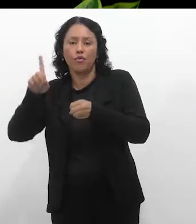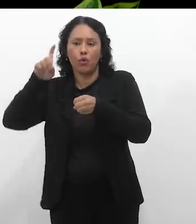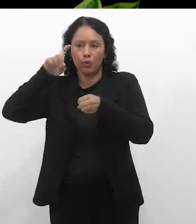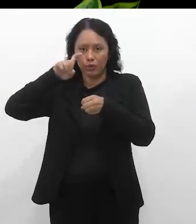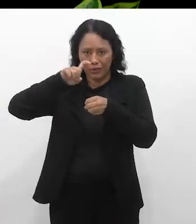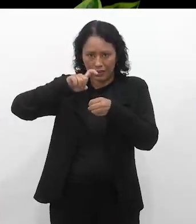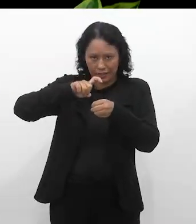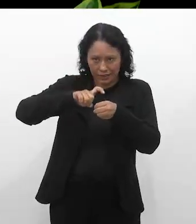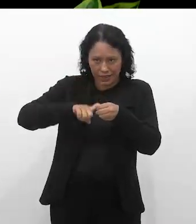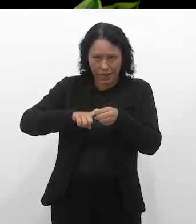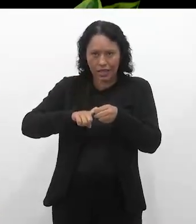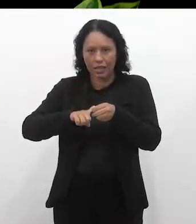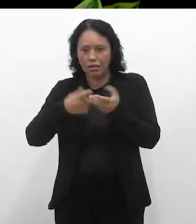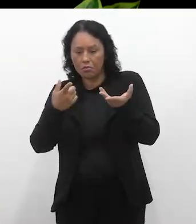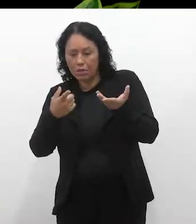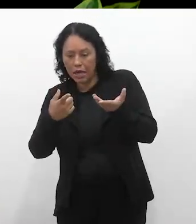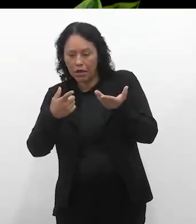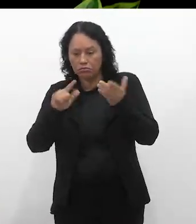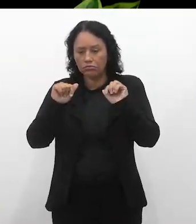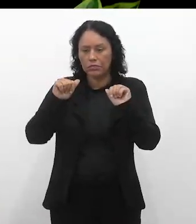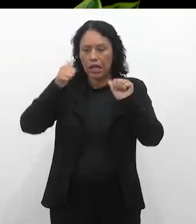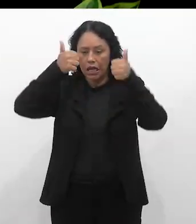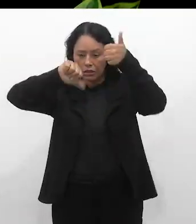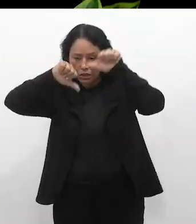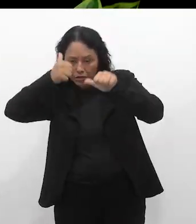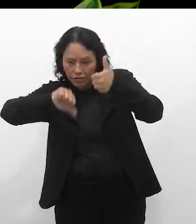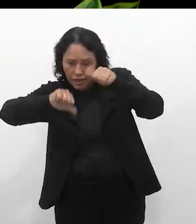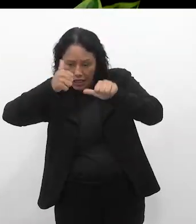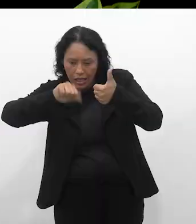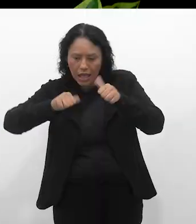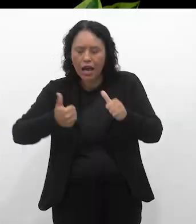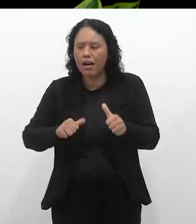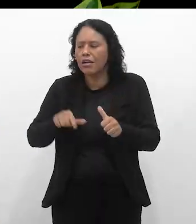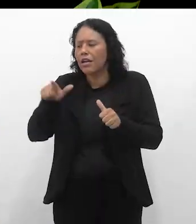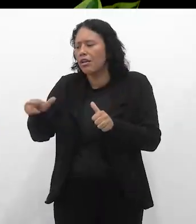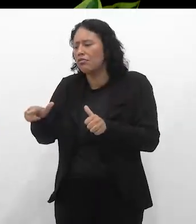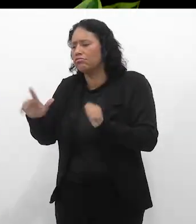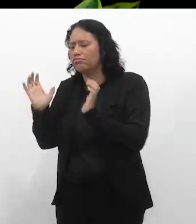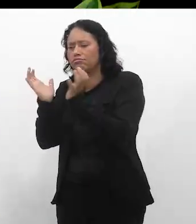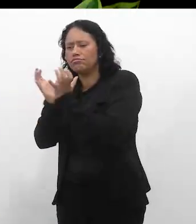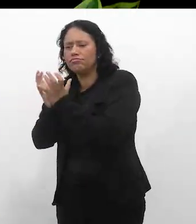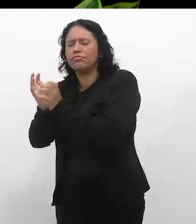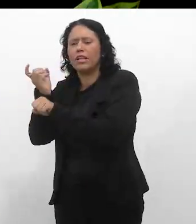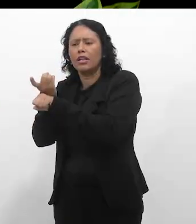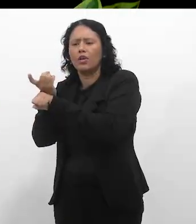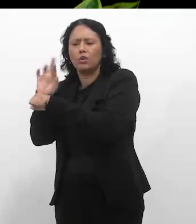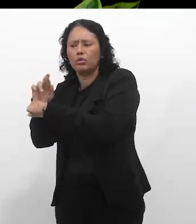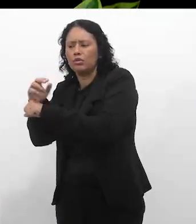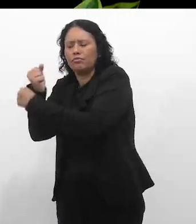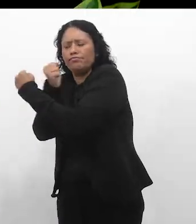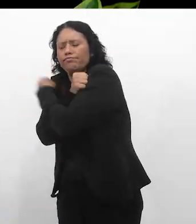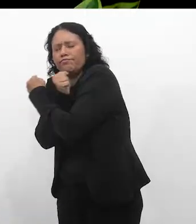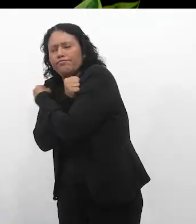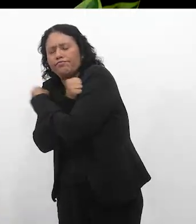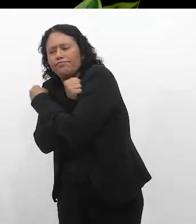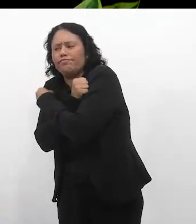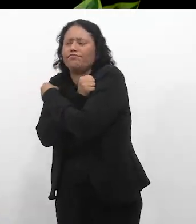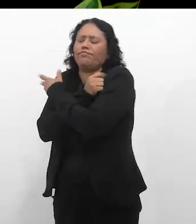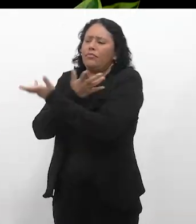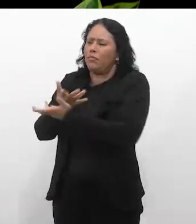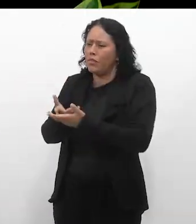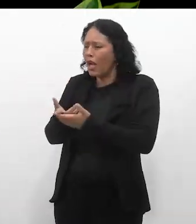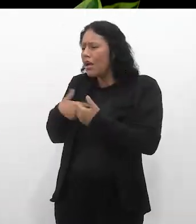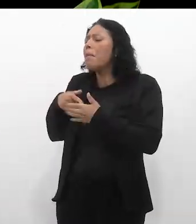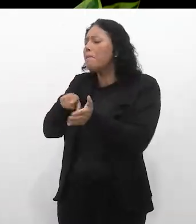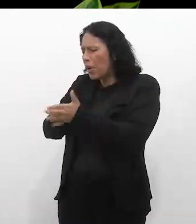os pontinhos, o Dr. Crispi que tirou os pontos, eu agradeci, abracei, beijei e falei, Dr. Crispi,